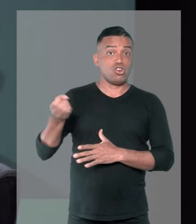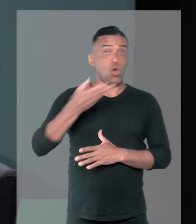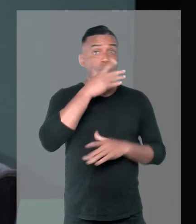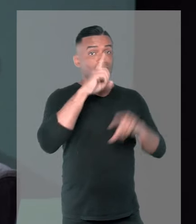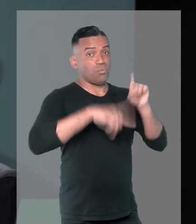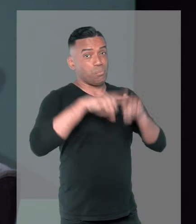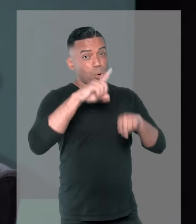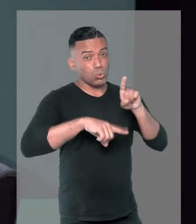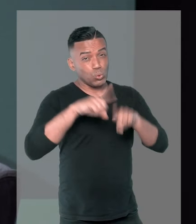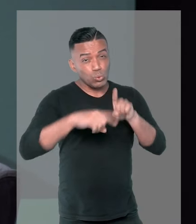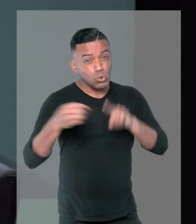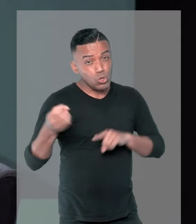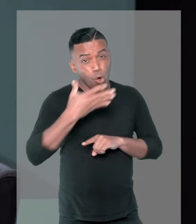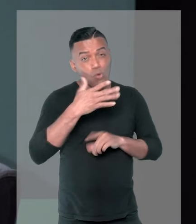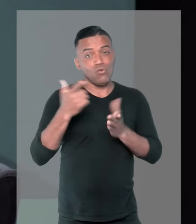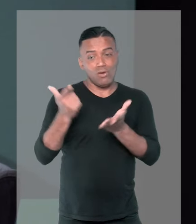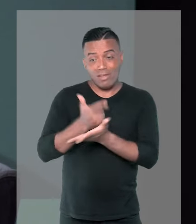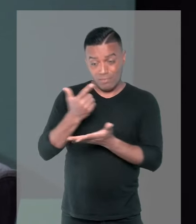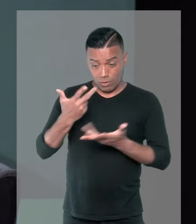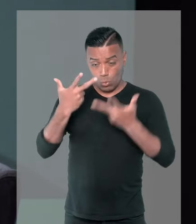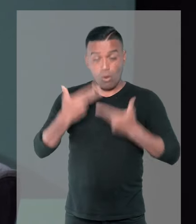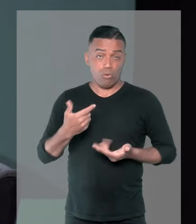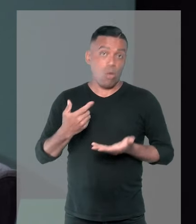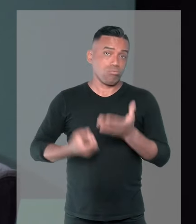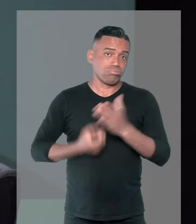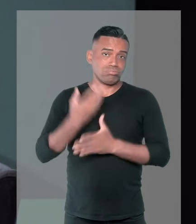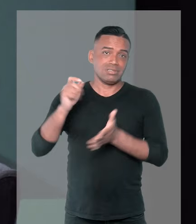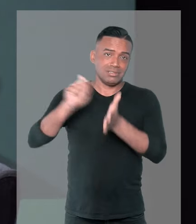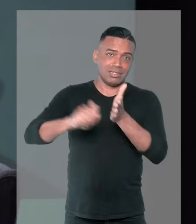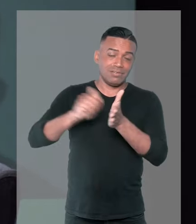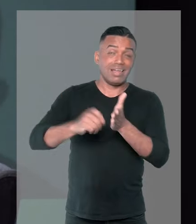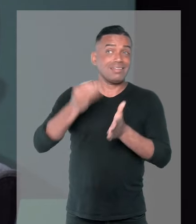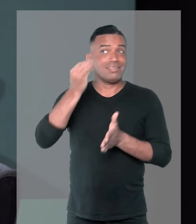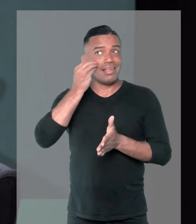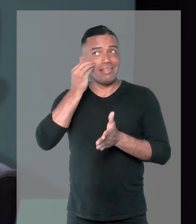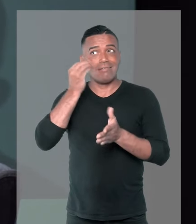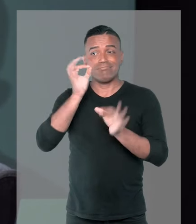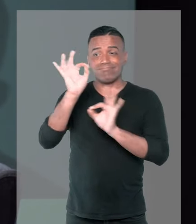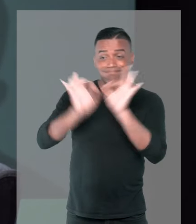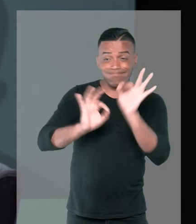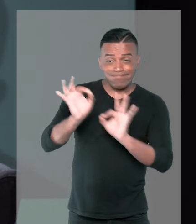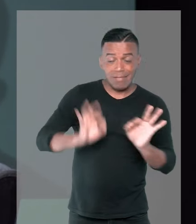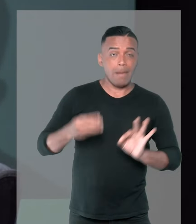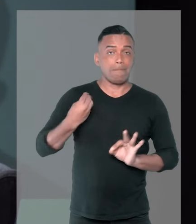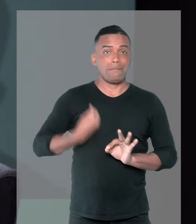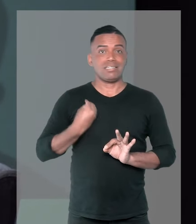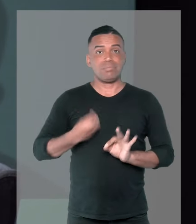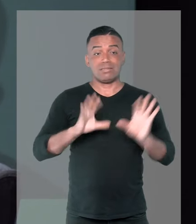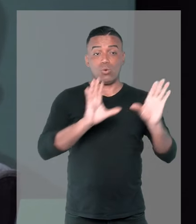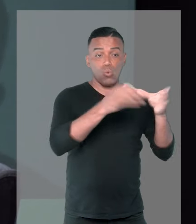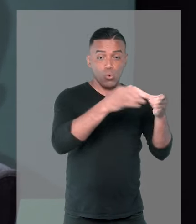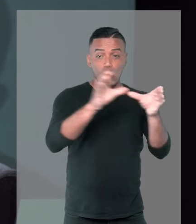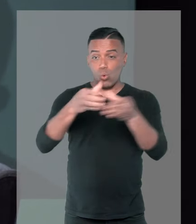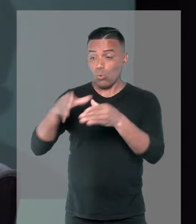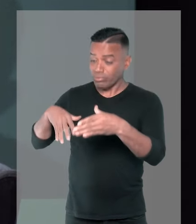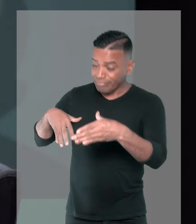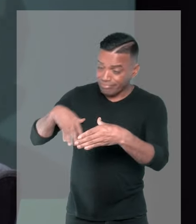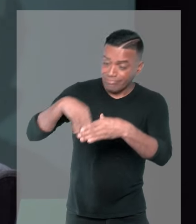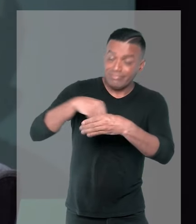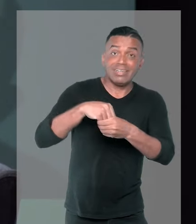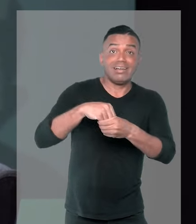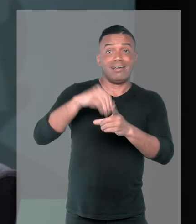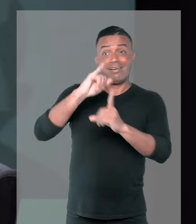produto o lançamento de um novo livro como esse é você tentar orquestrar a participação de comunidades numa narrativa que